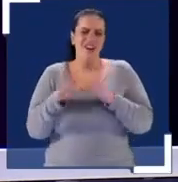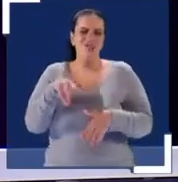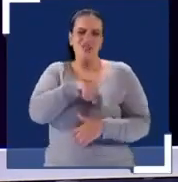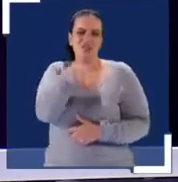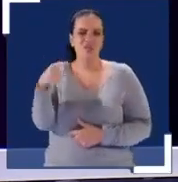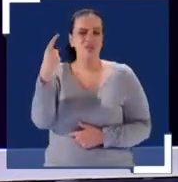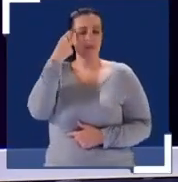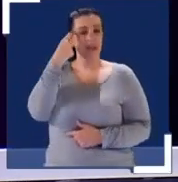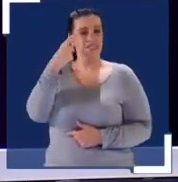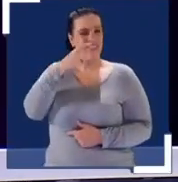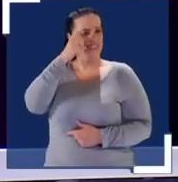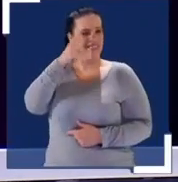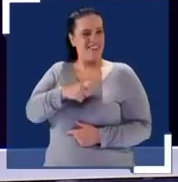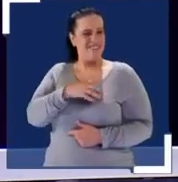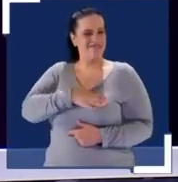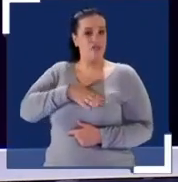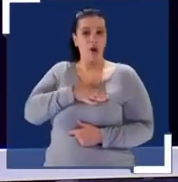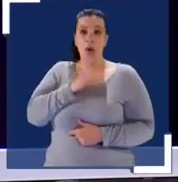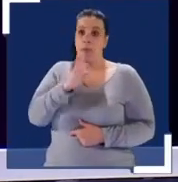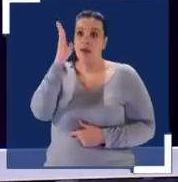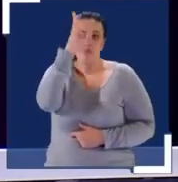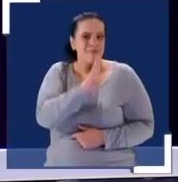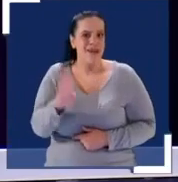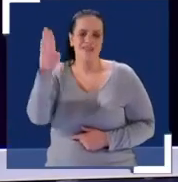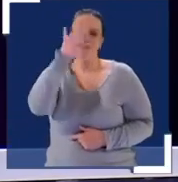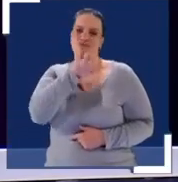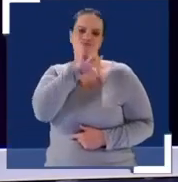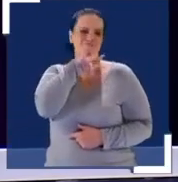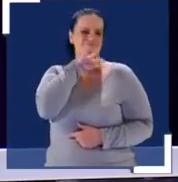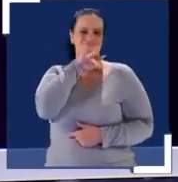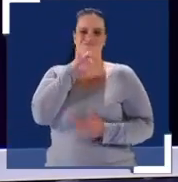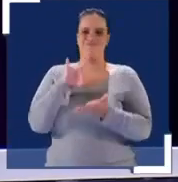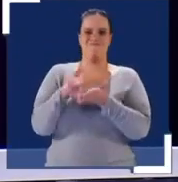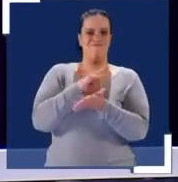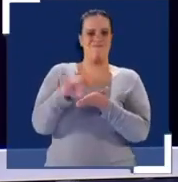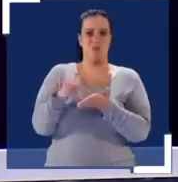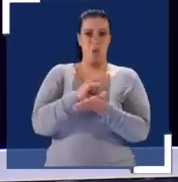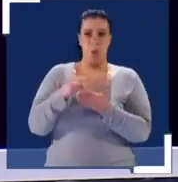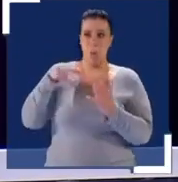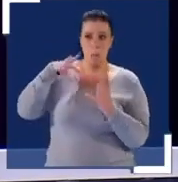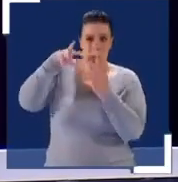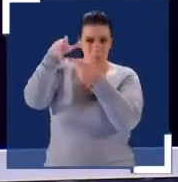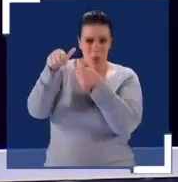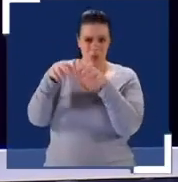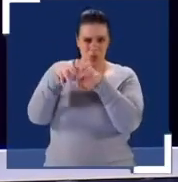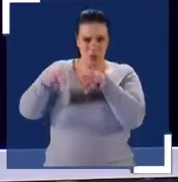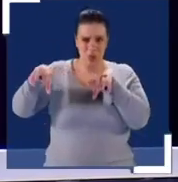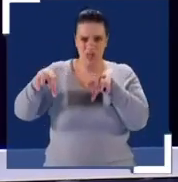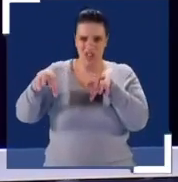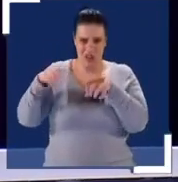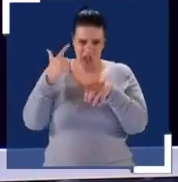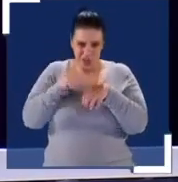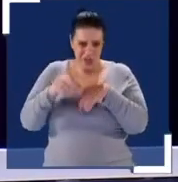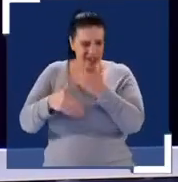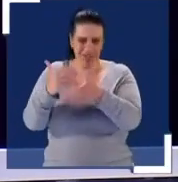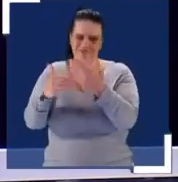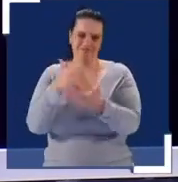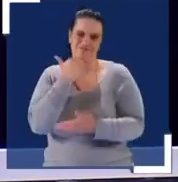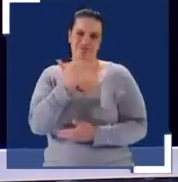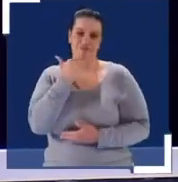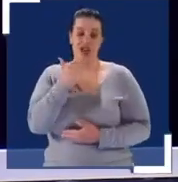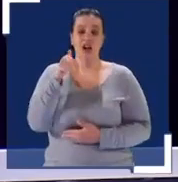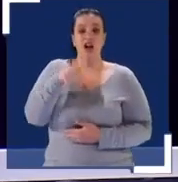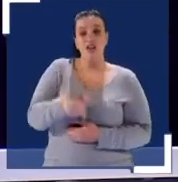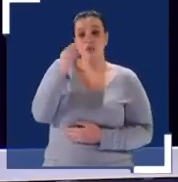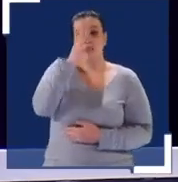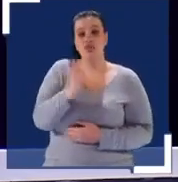pensar que é interessante, para uma nação é péssimo. Não há nenhuma nação do mundo que dividida possa ir para frente. A gente fez assim durante